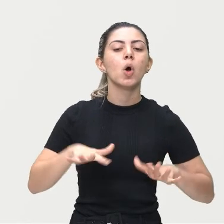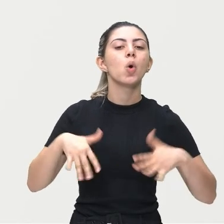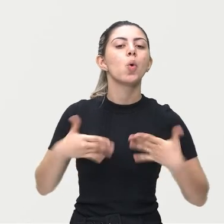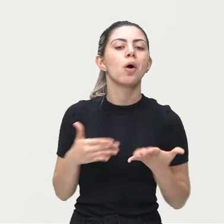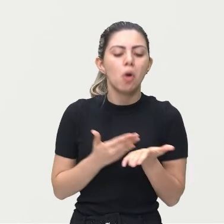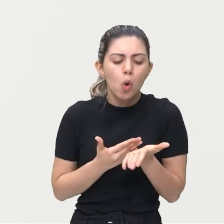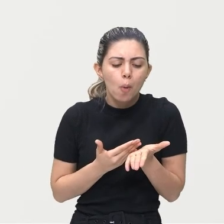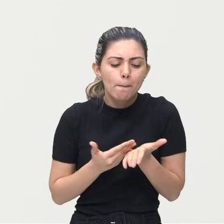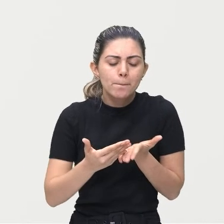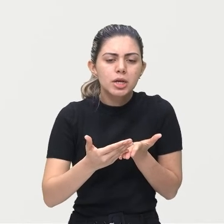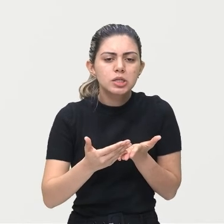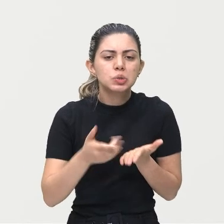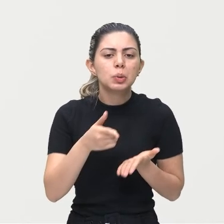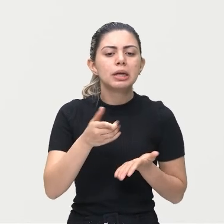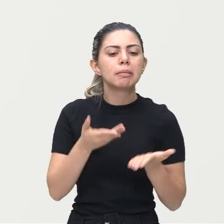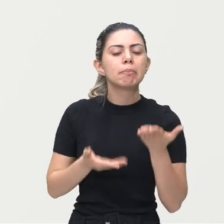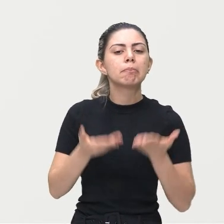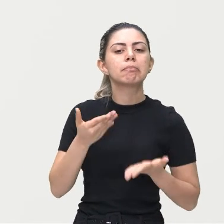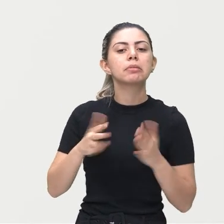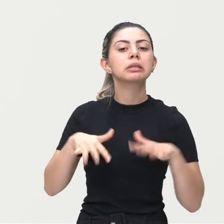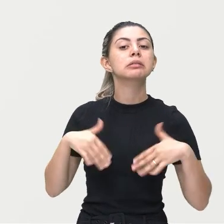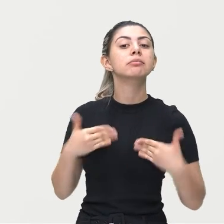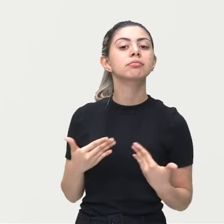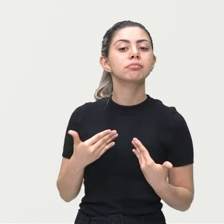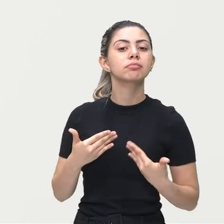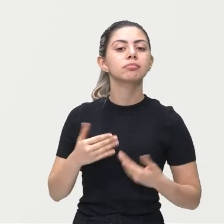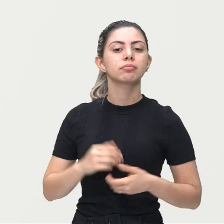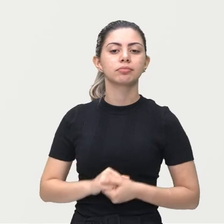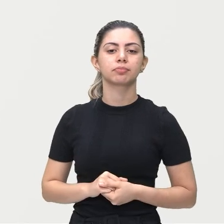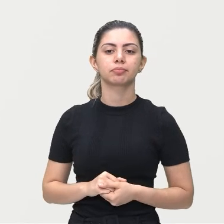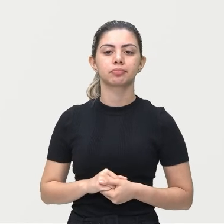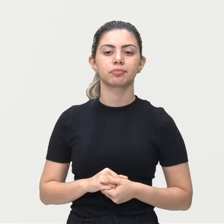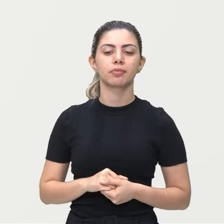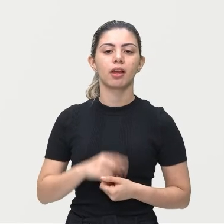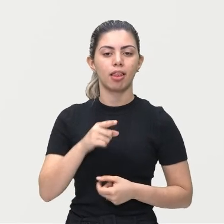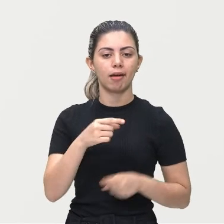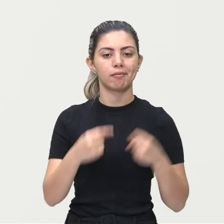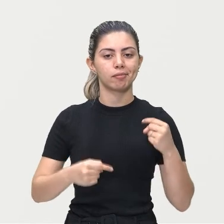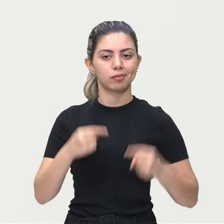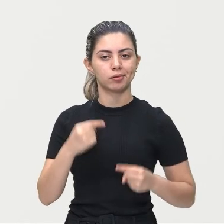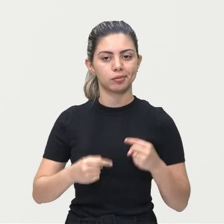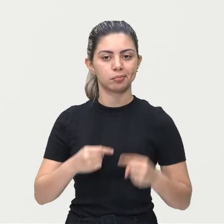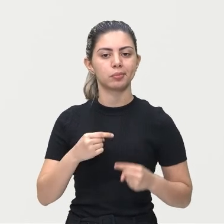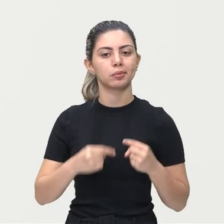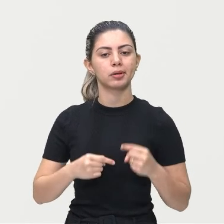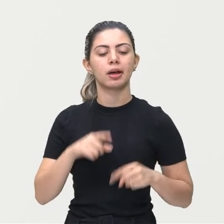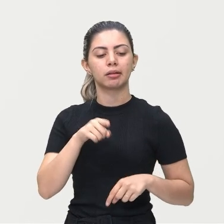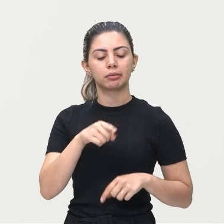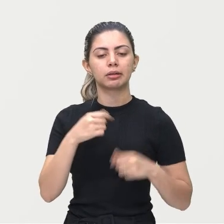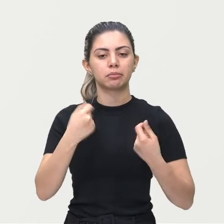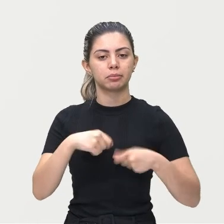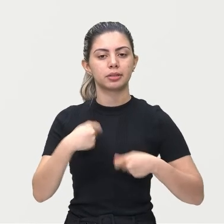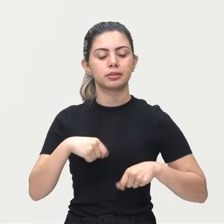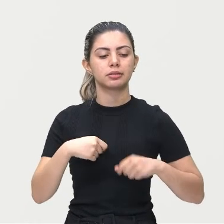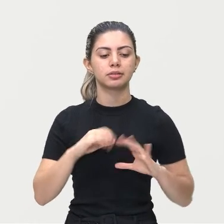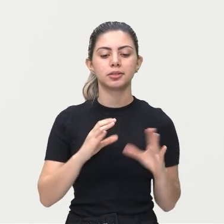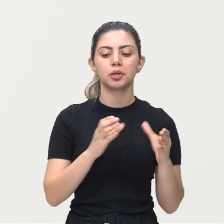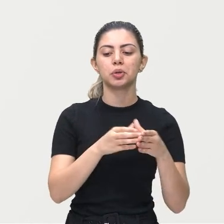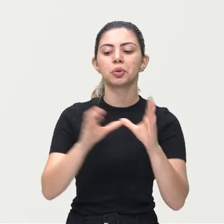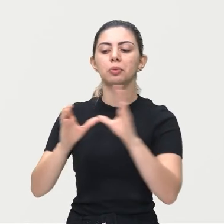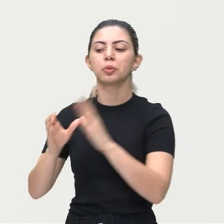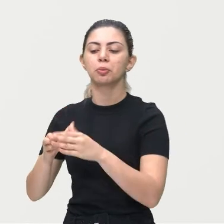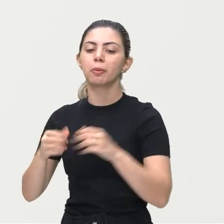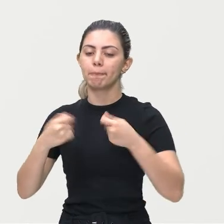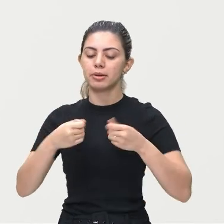João, quando ele foi medir o seu peso? O campeonato mede para saber em que categoria está o atleta.